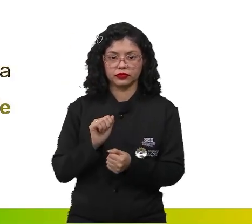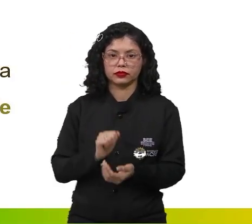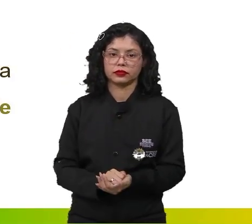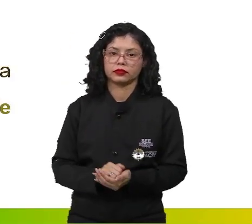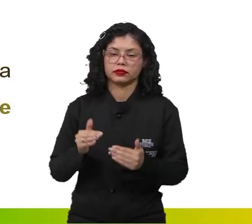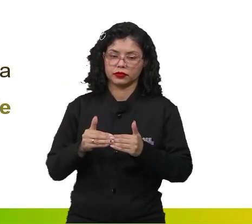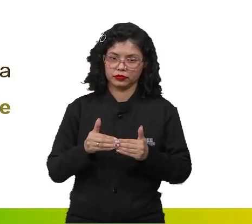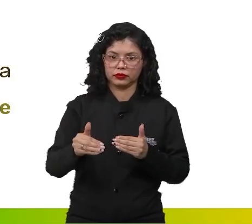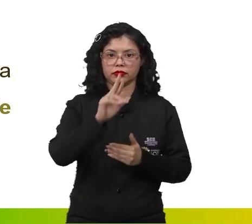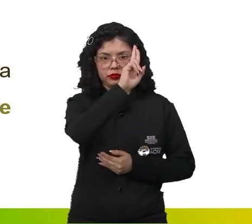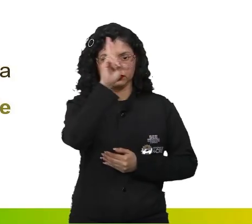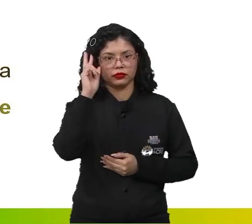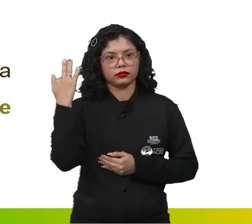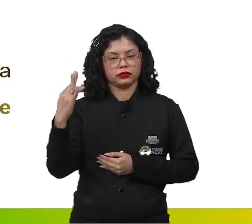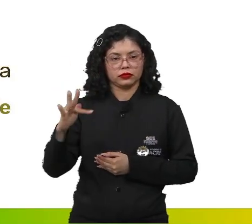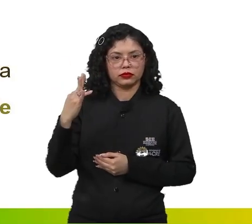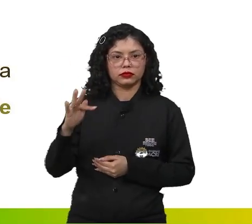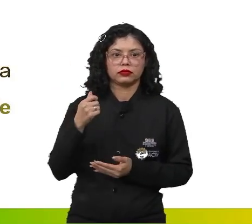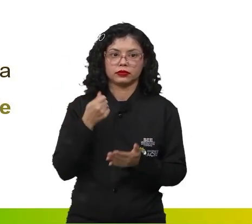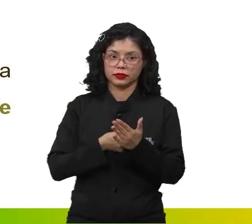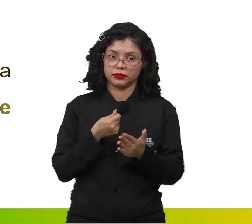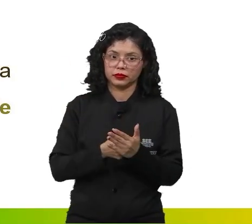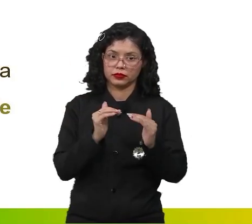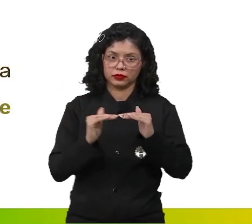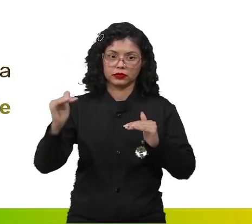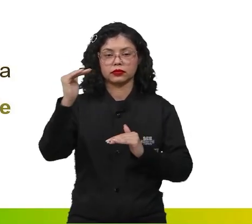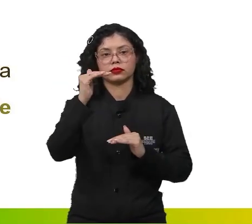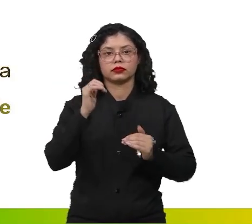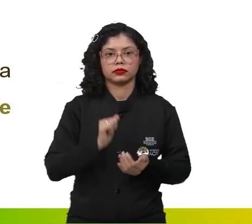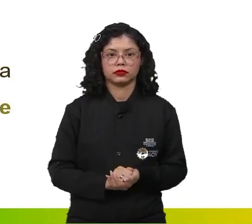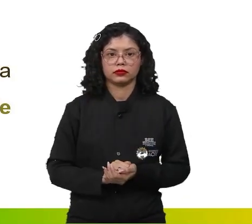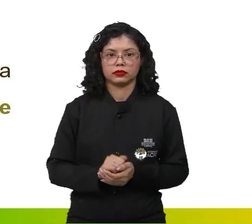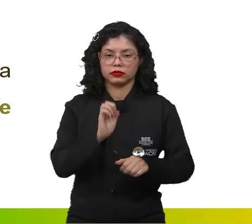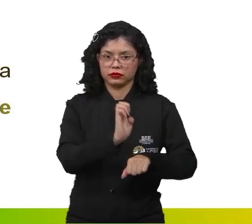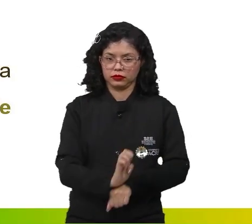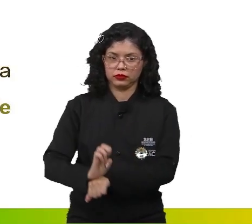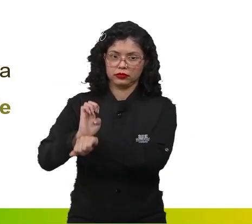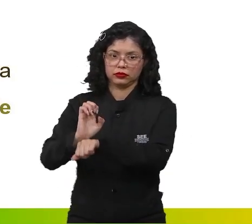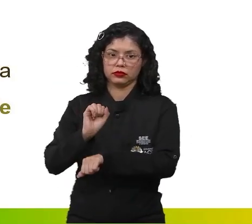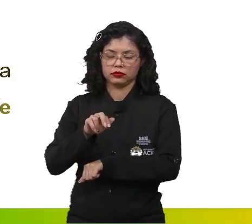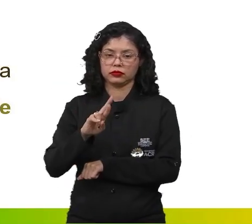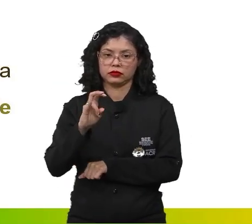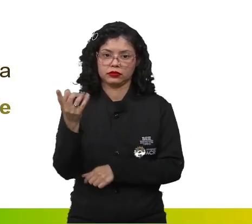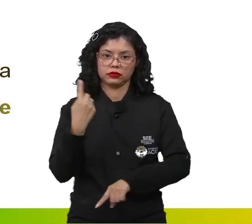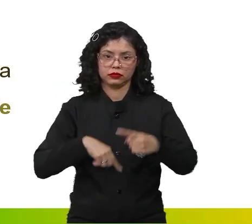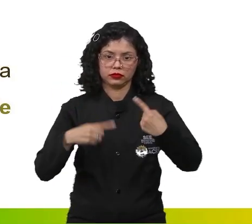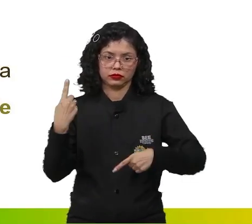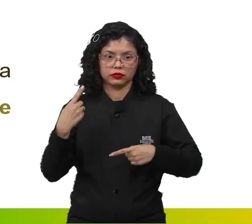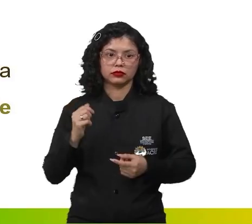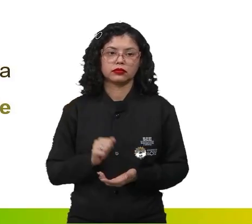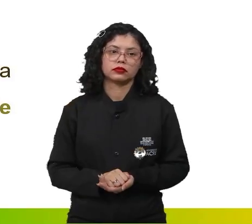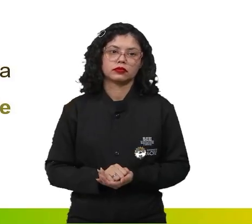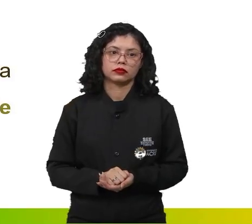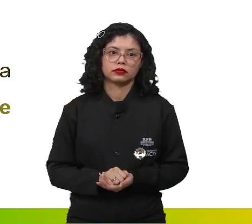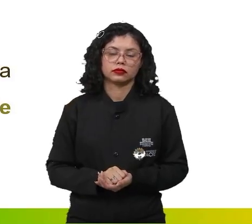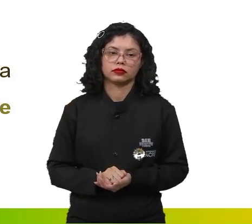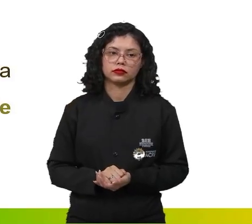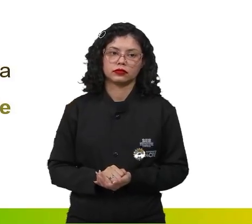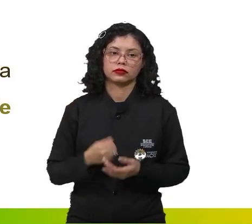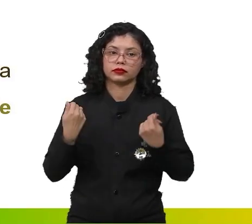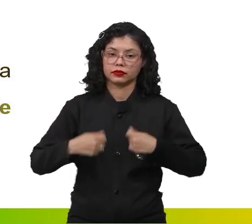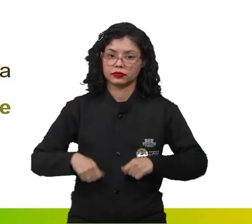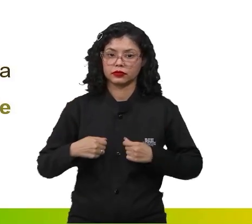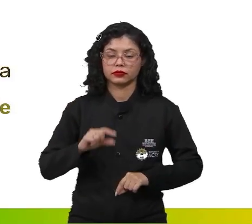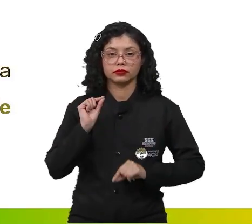mundo, carregando histórias de dor, resistência, acima de tudo, de esperança e de superação. É